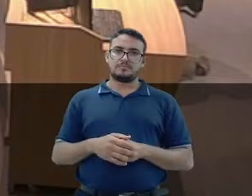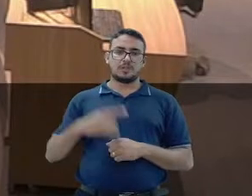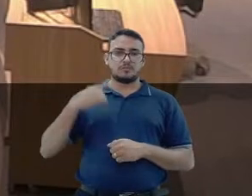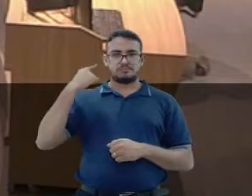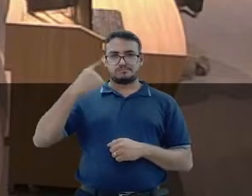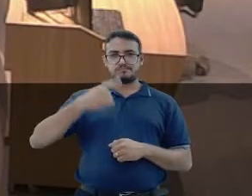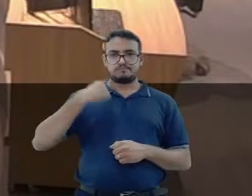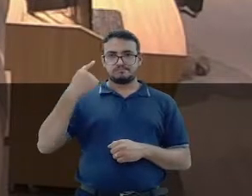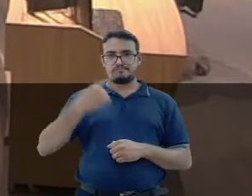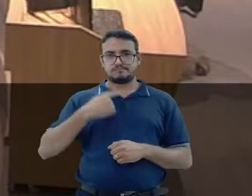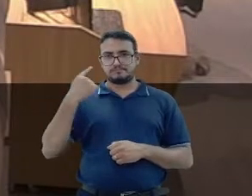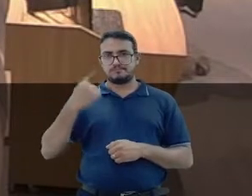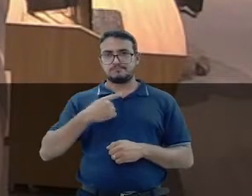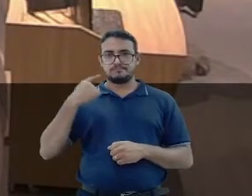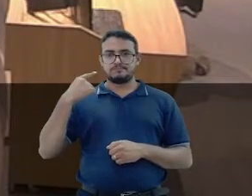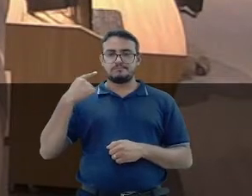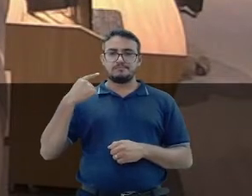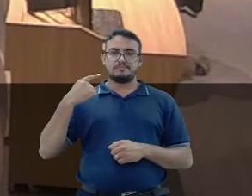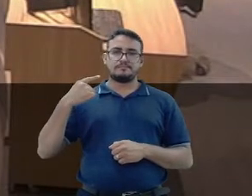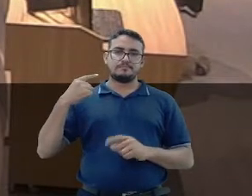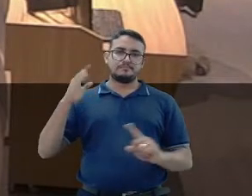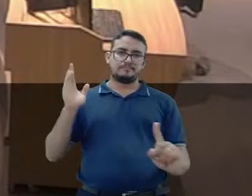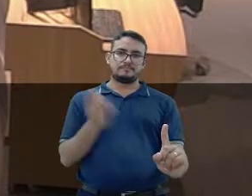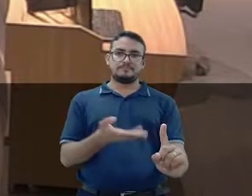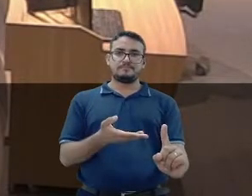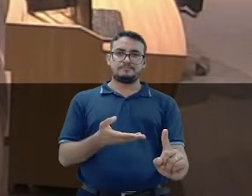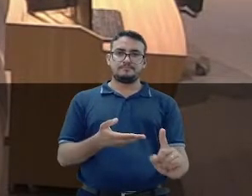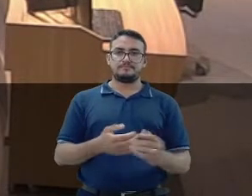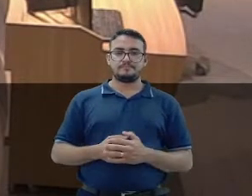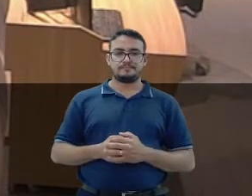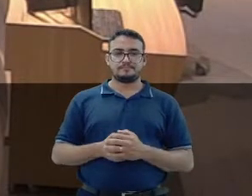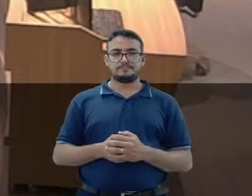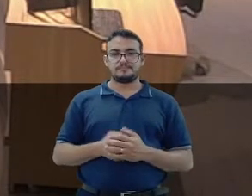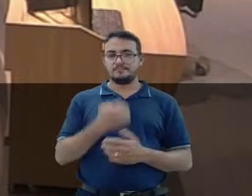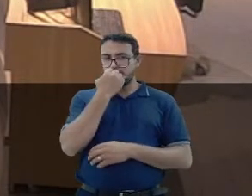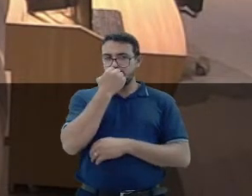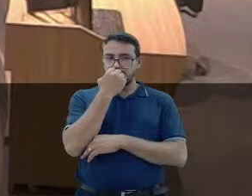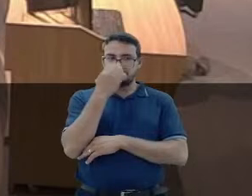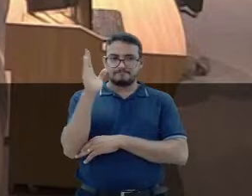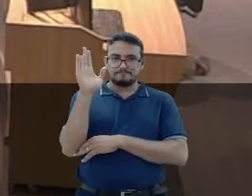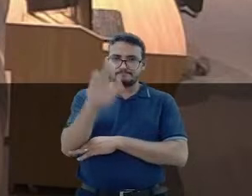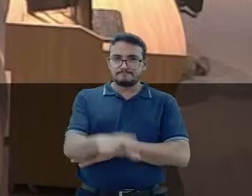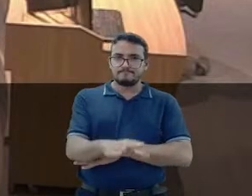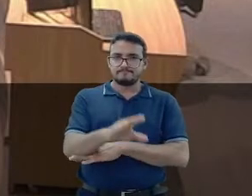advogada da recorrente reclamada. Boa tarde, doutora Tânia.